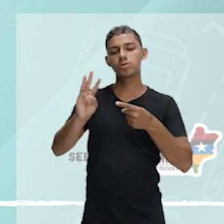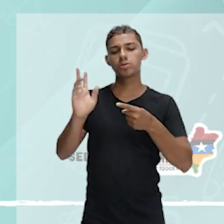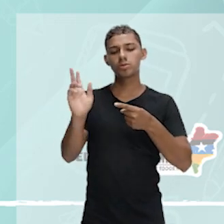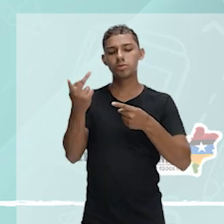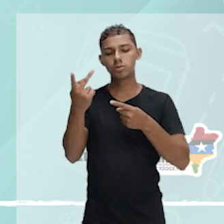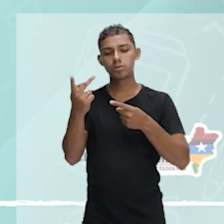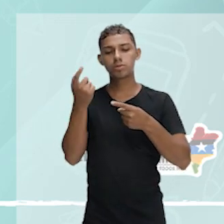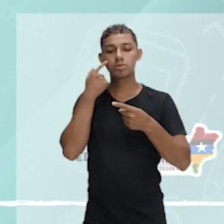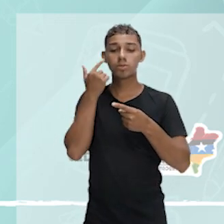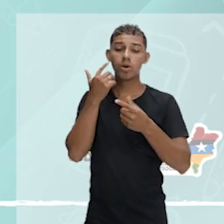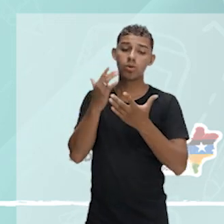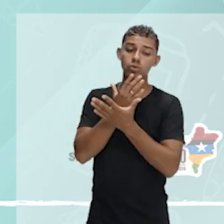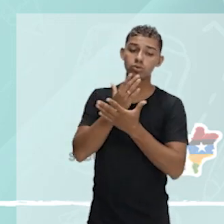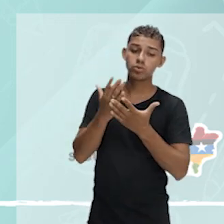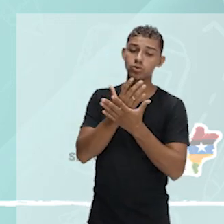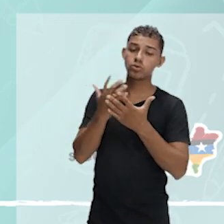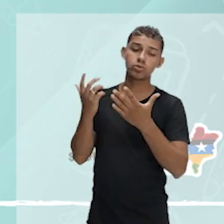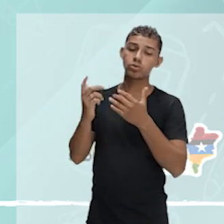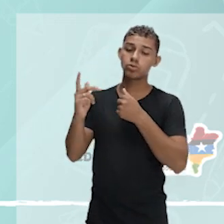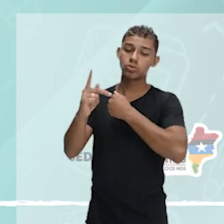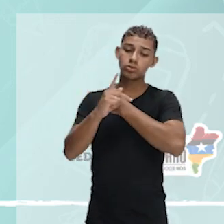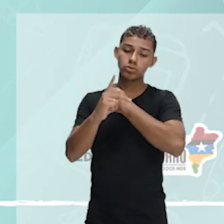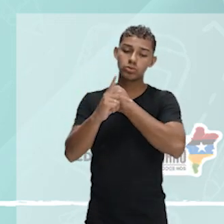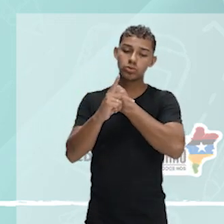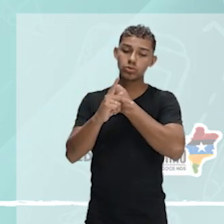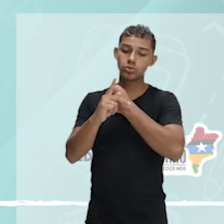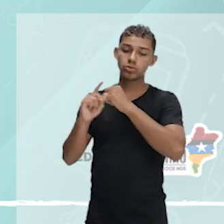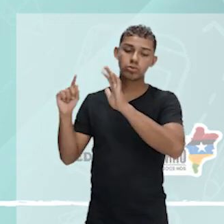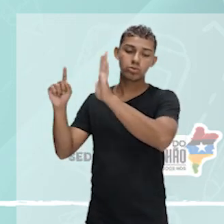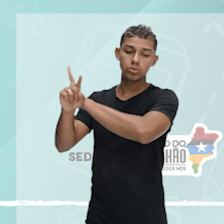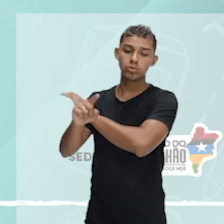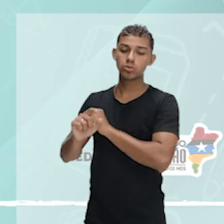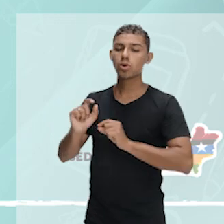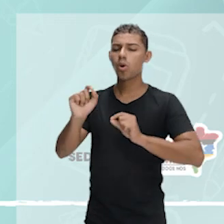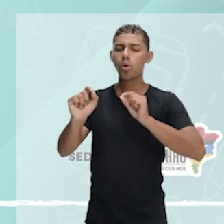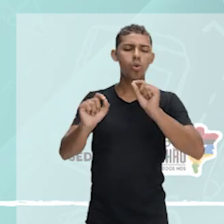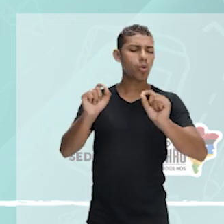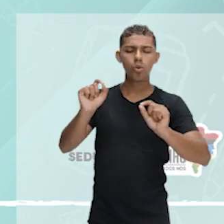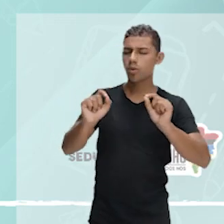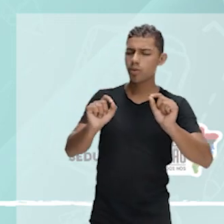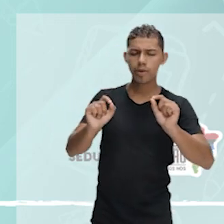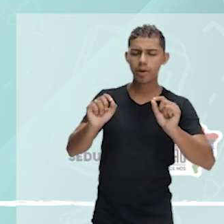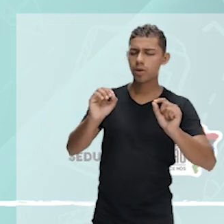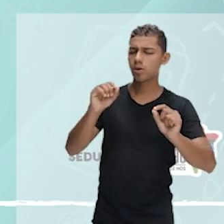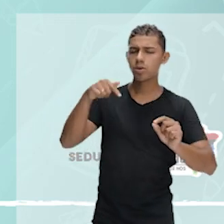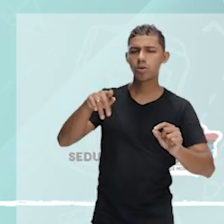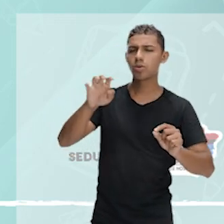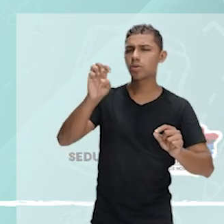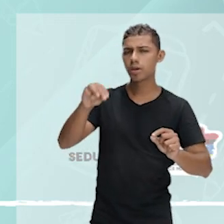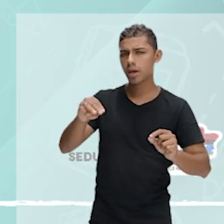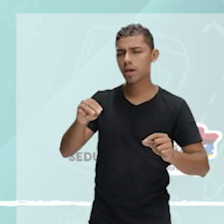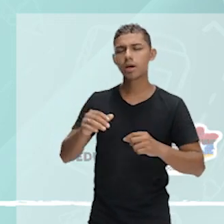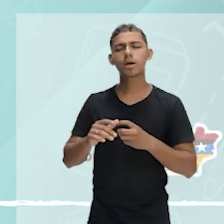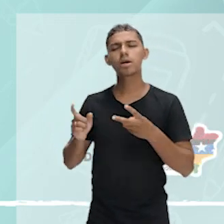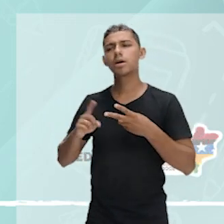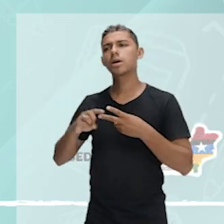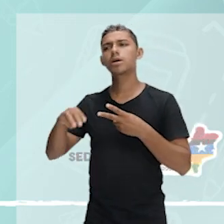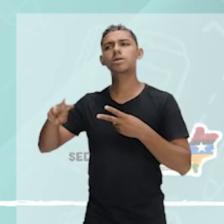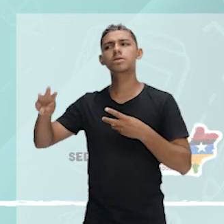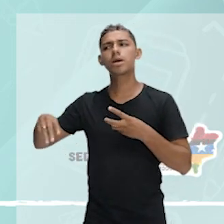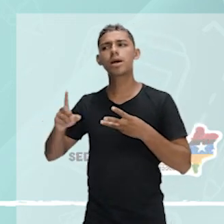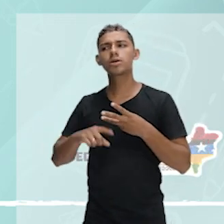que são os pronomes interrogativos. O que, quem, quando, onde, tá? Em inglês,